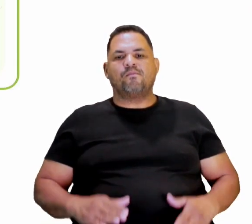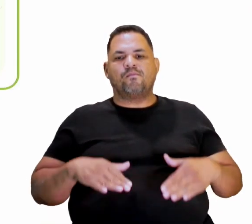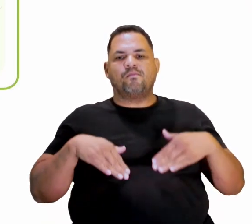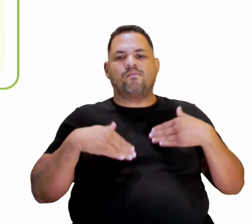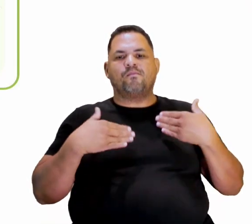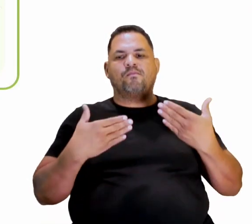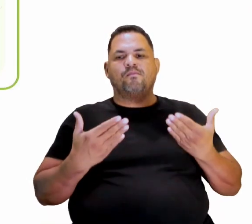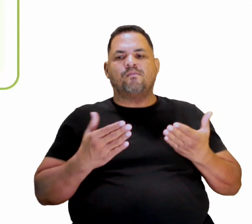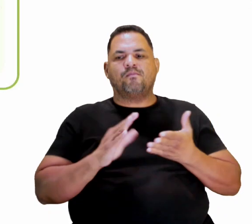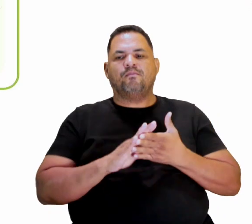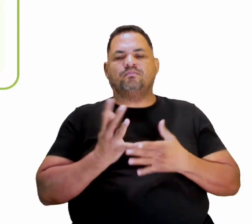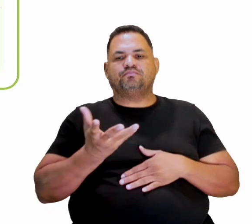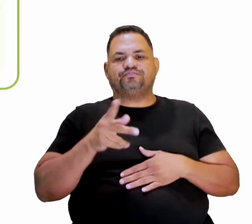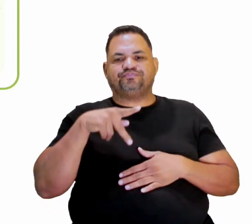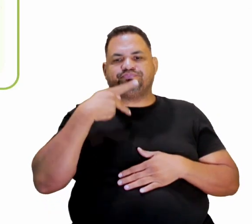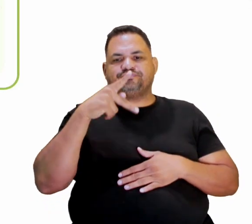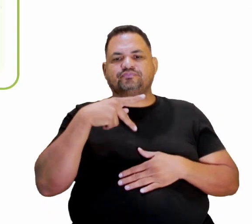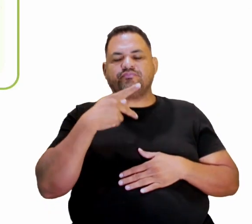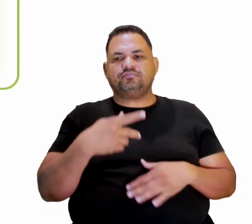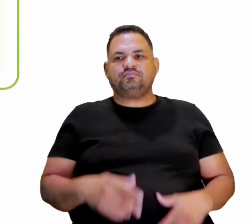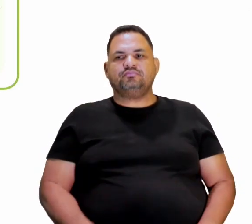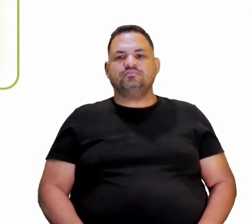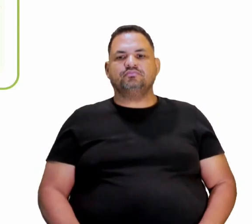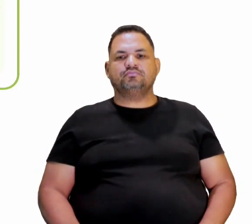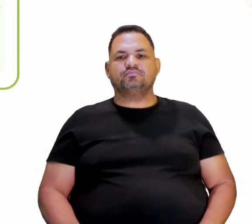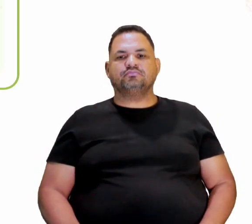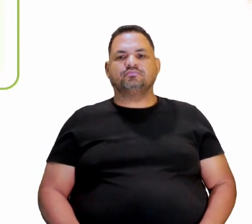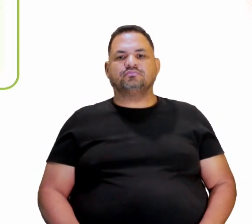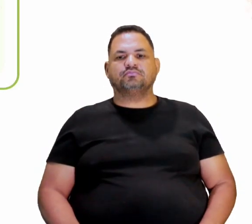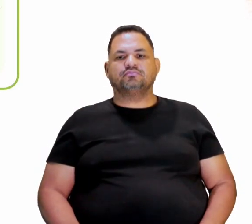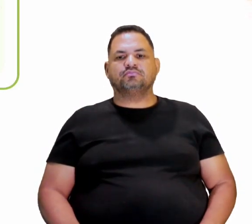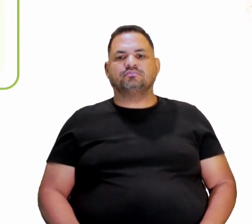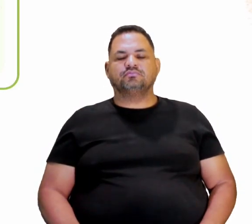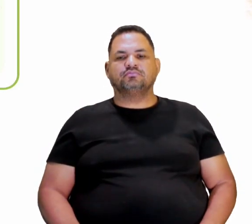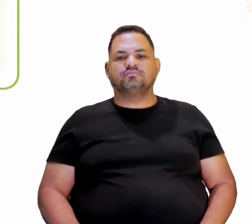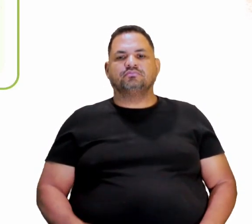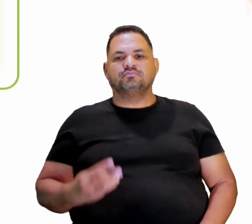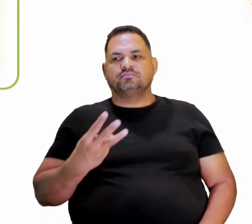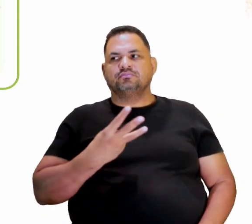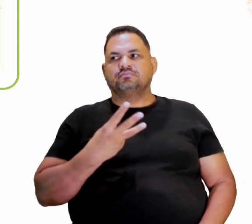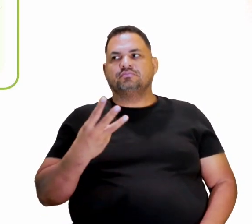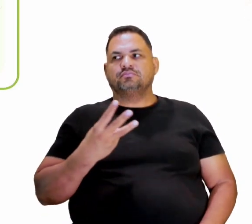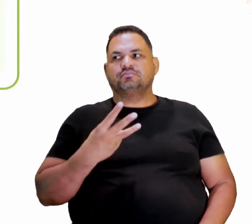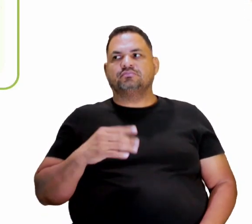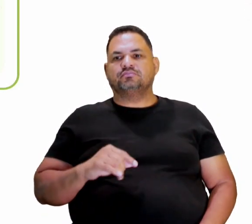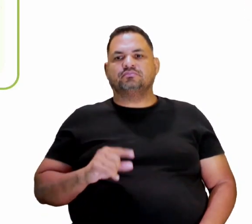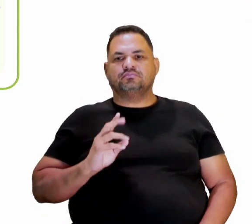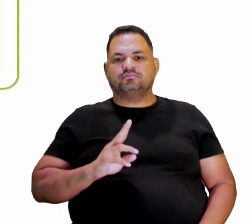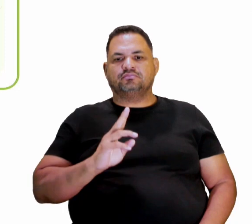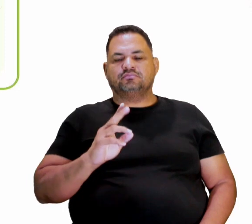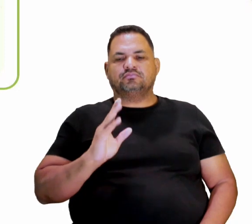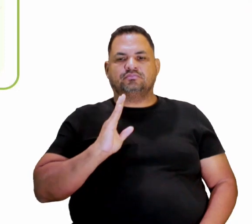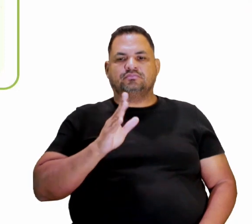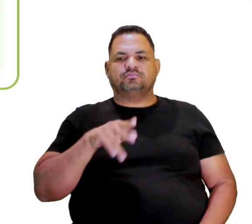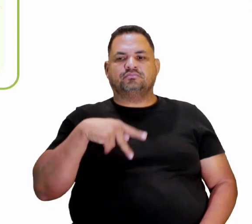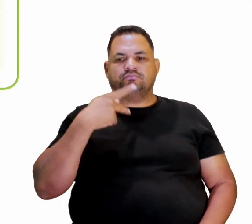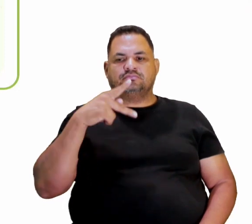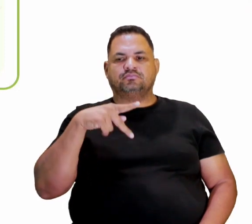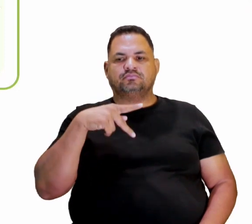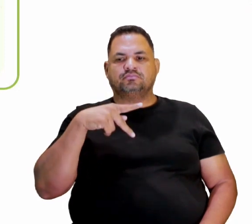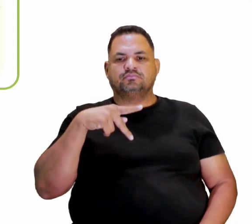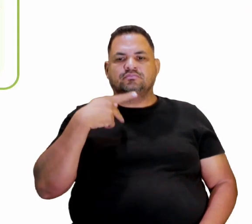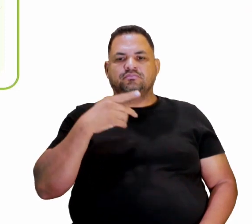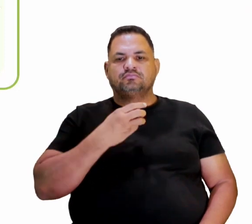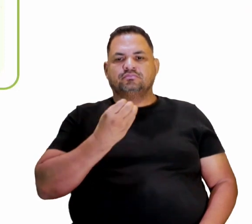quero falar de 3 vezes em diante, eu já vou falar o quê? O